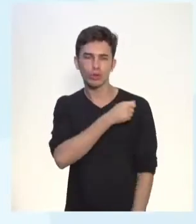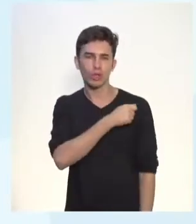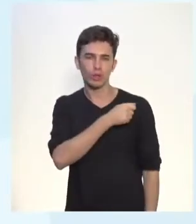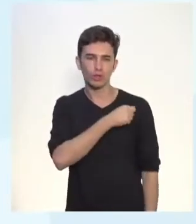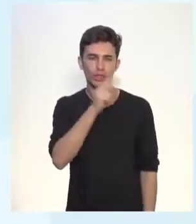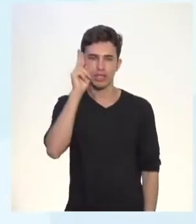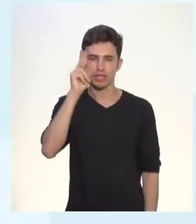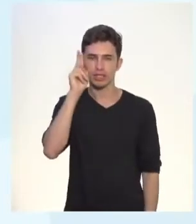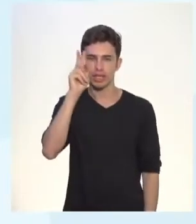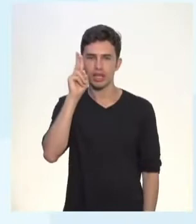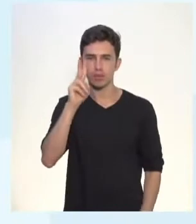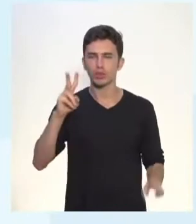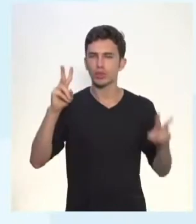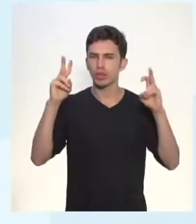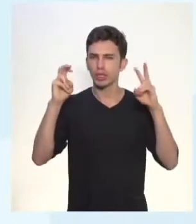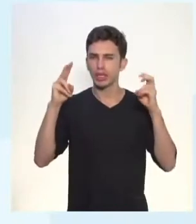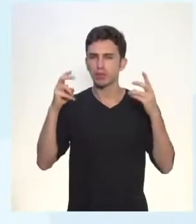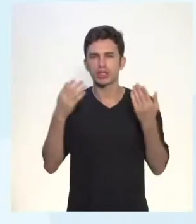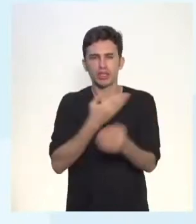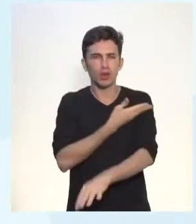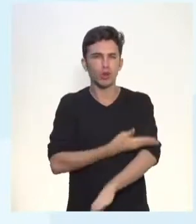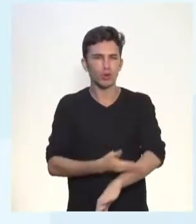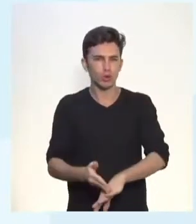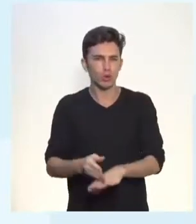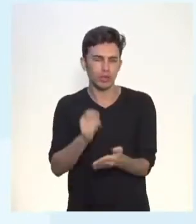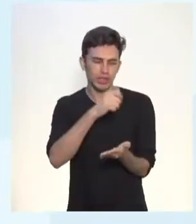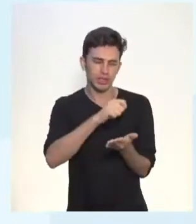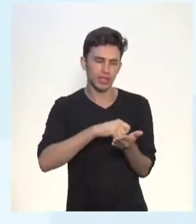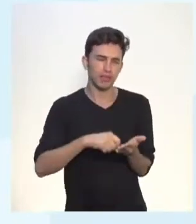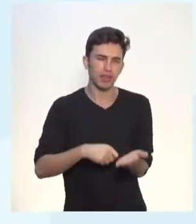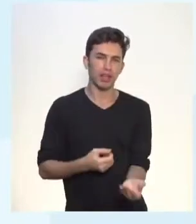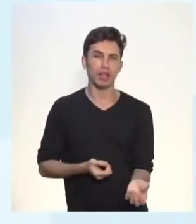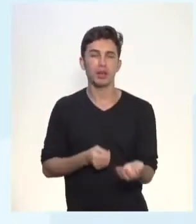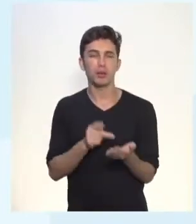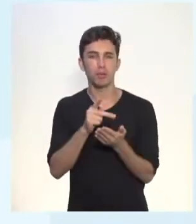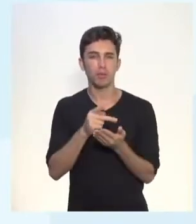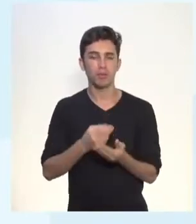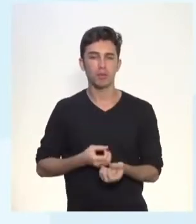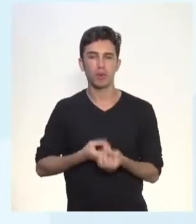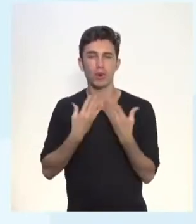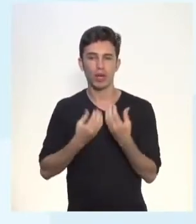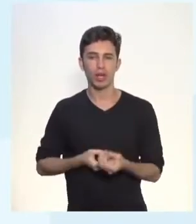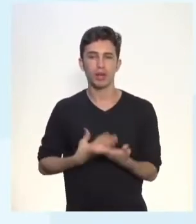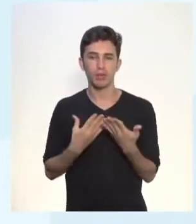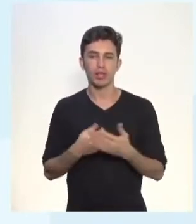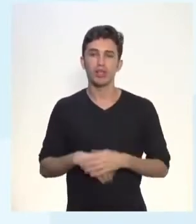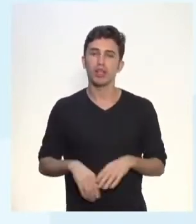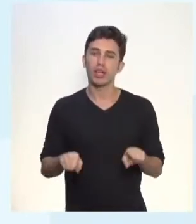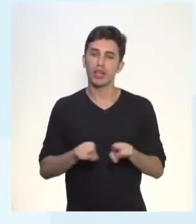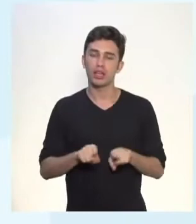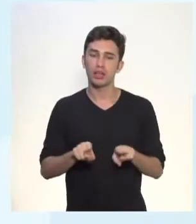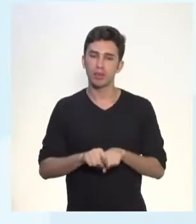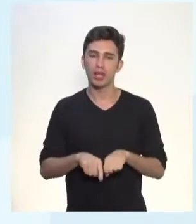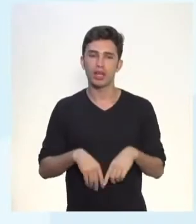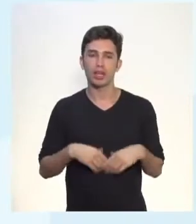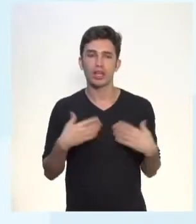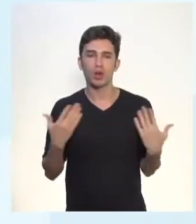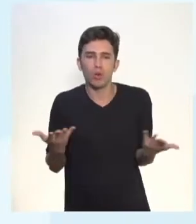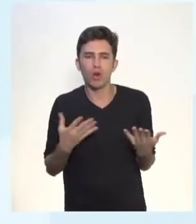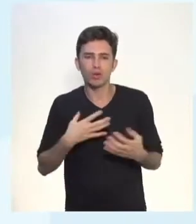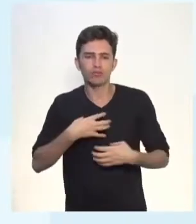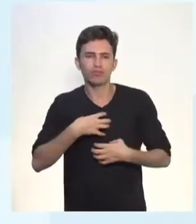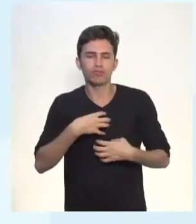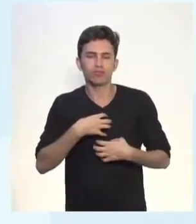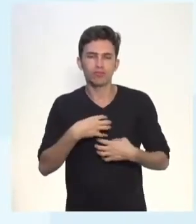de assuntos que normalmente são escritos em poema, porque nós vamos trabalhar texto de poema e podcast. E qual a sensação que